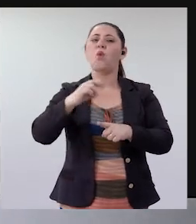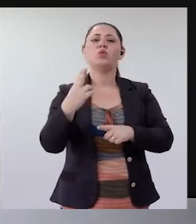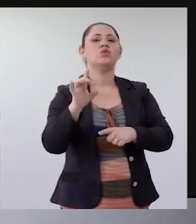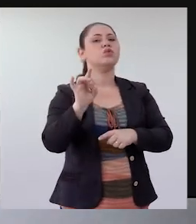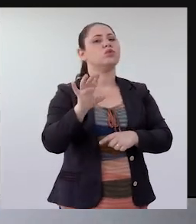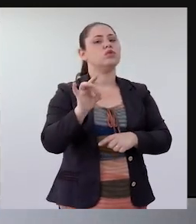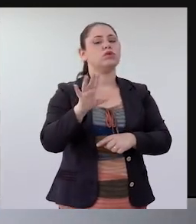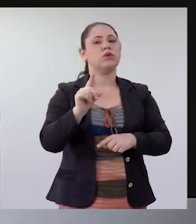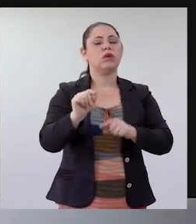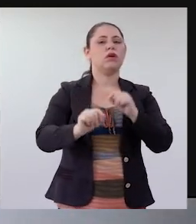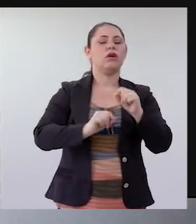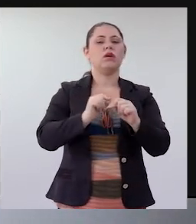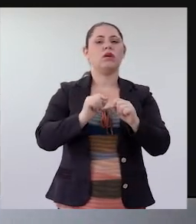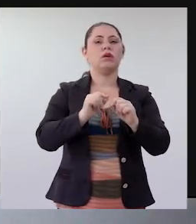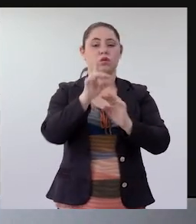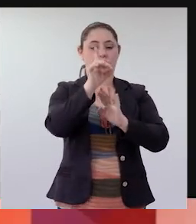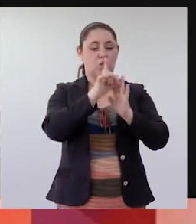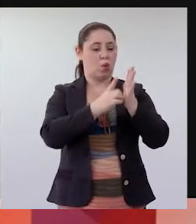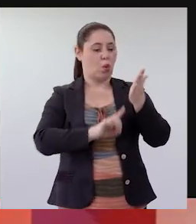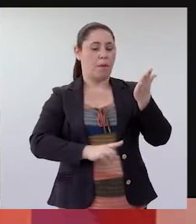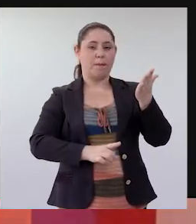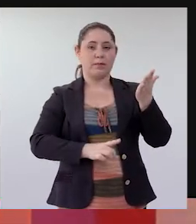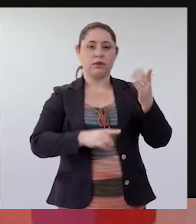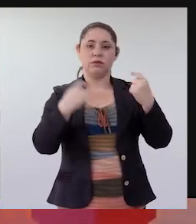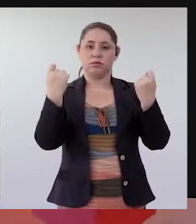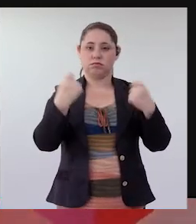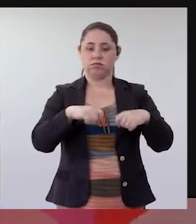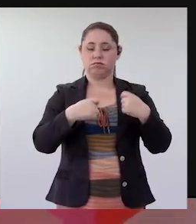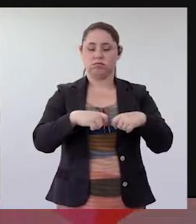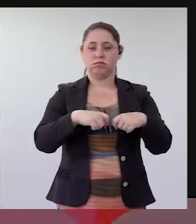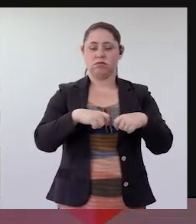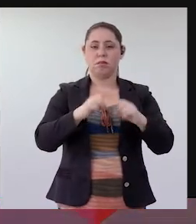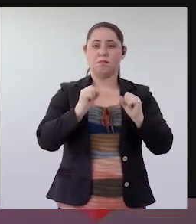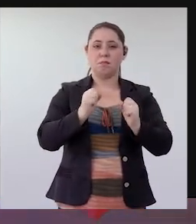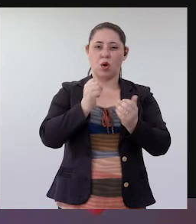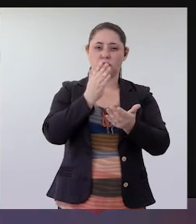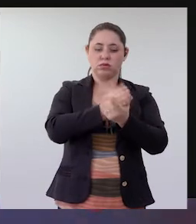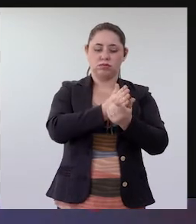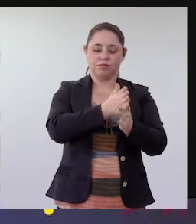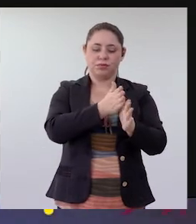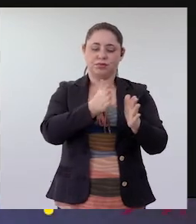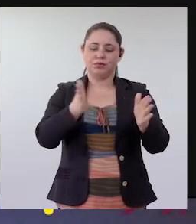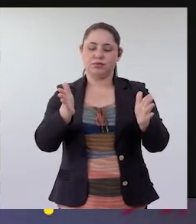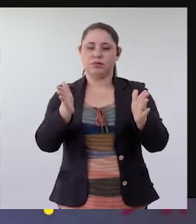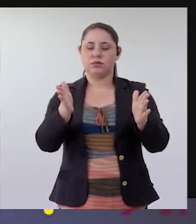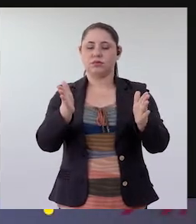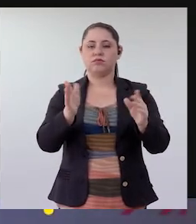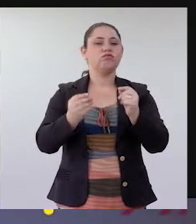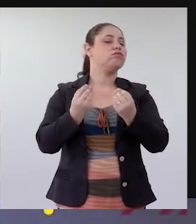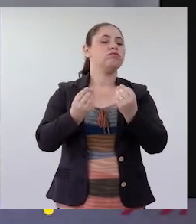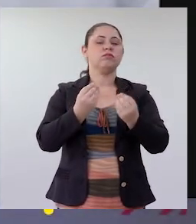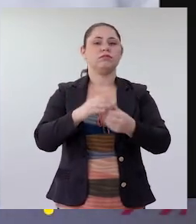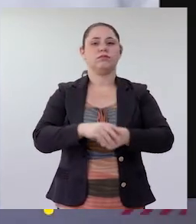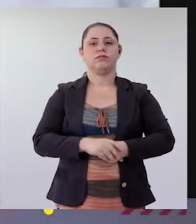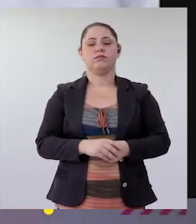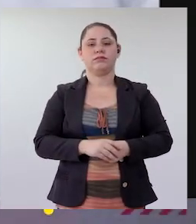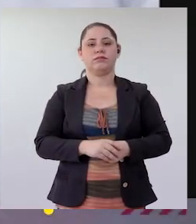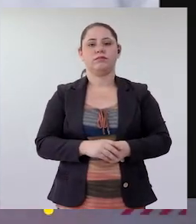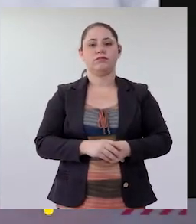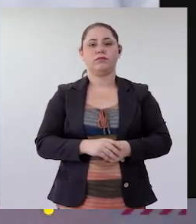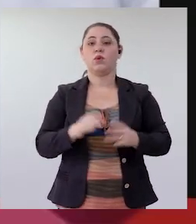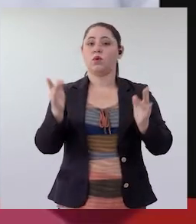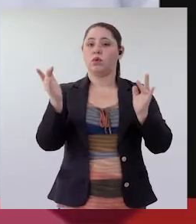ou é só, né, com as documentações necessárias elas já conseguem dar andamento no processo?